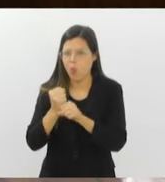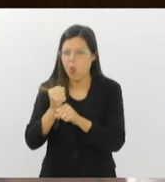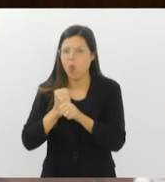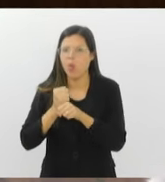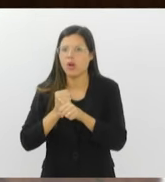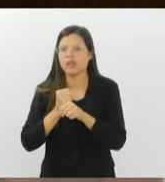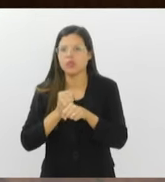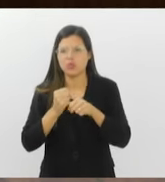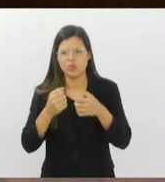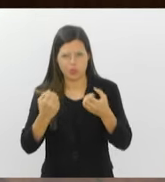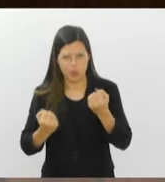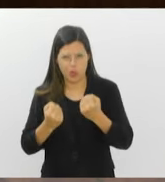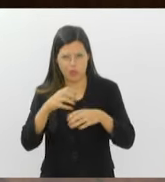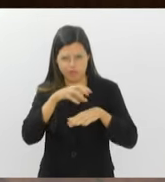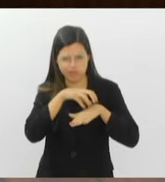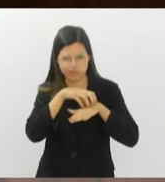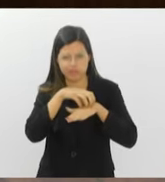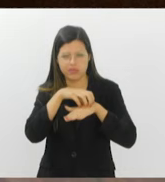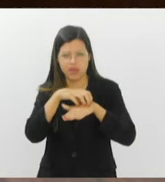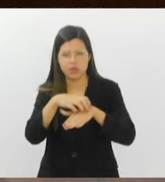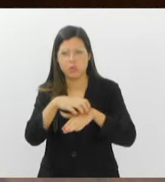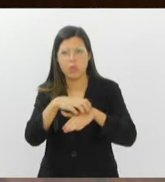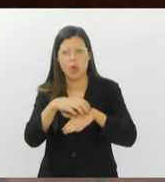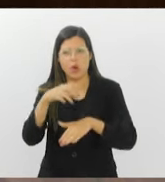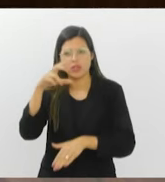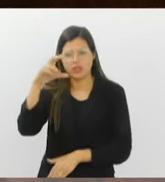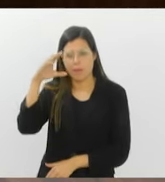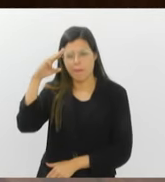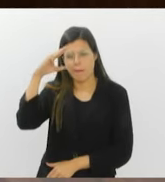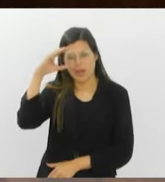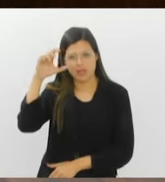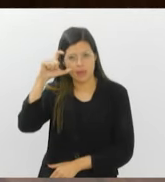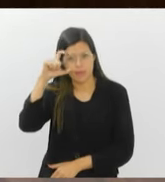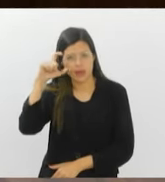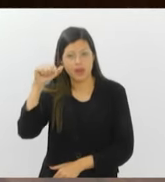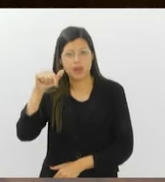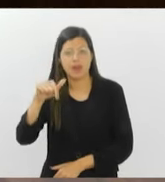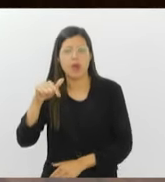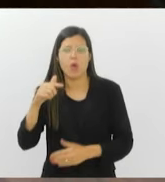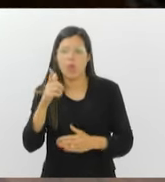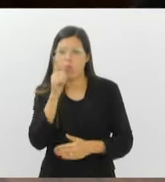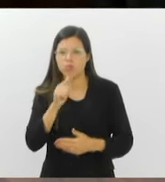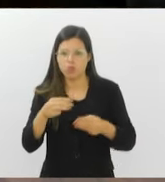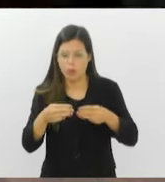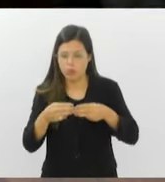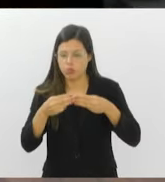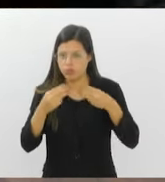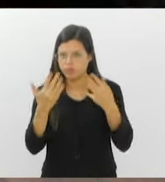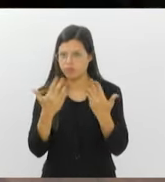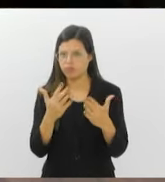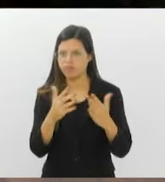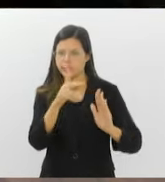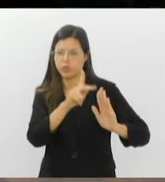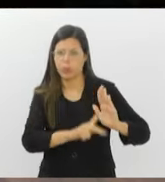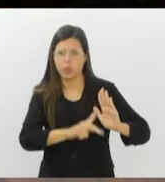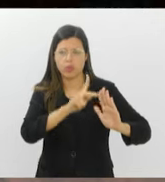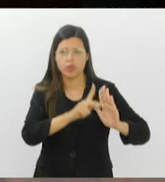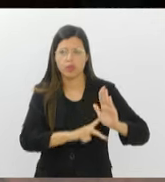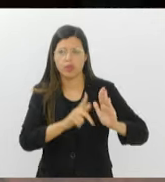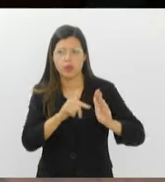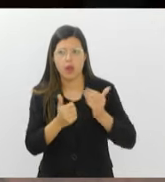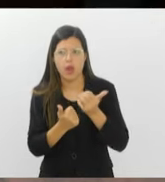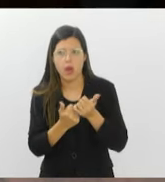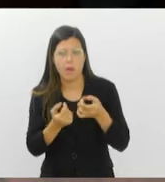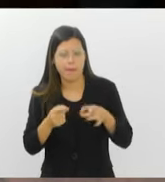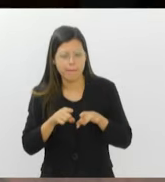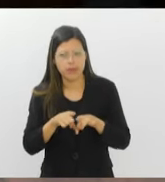e eu consegui protocolar aqui uma moção de aplausos a esse projeto, que é uma parceria da Secretaria